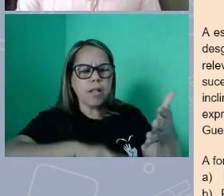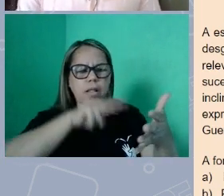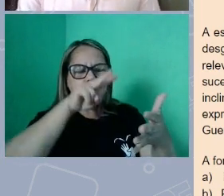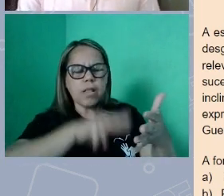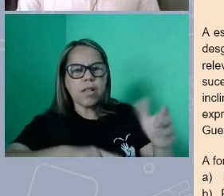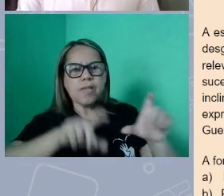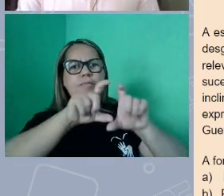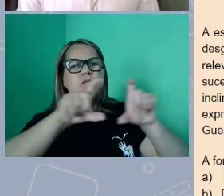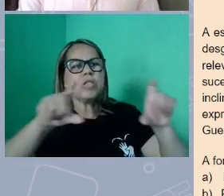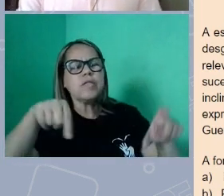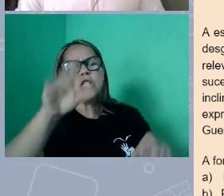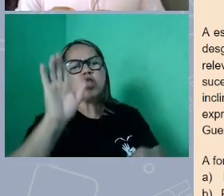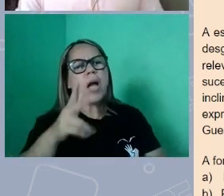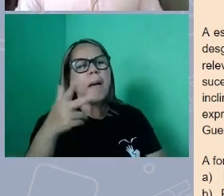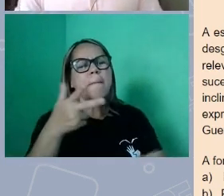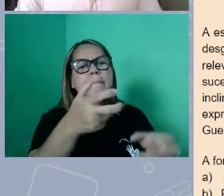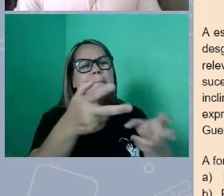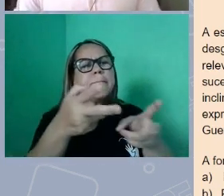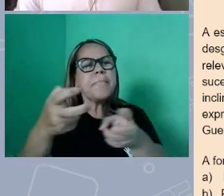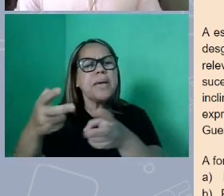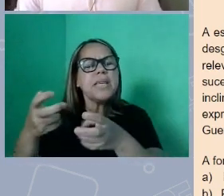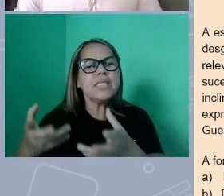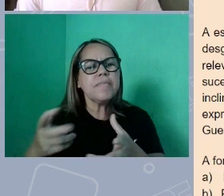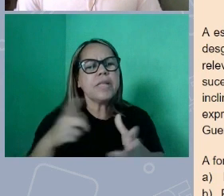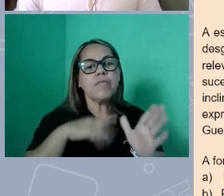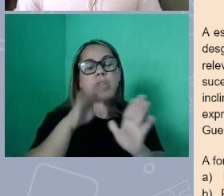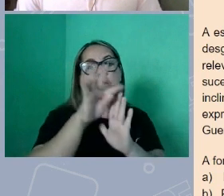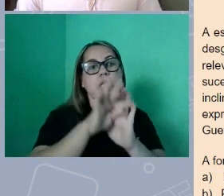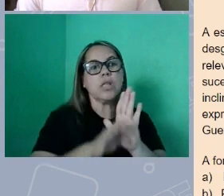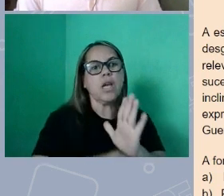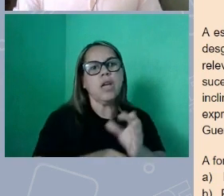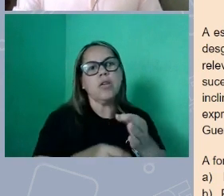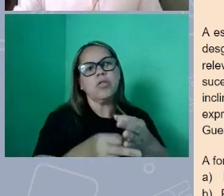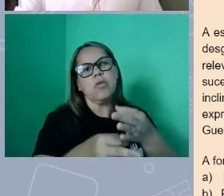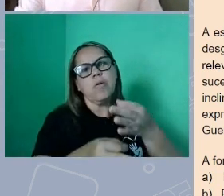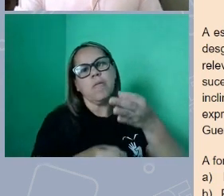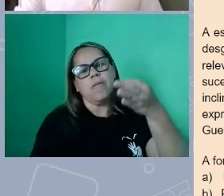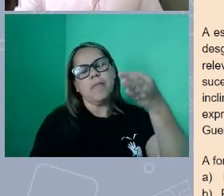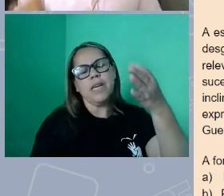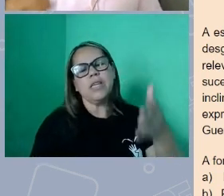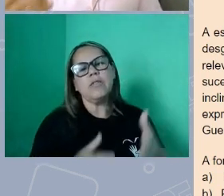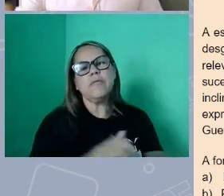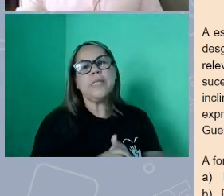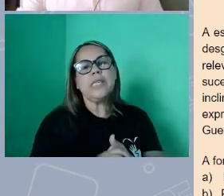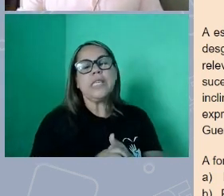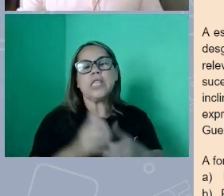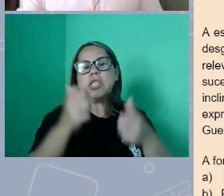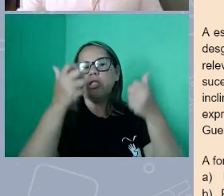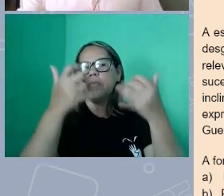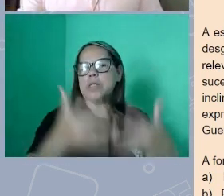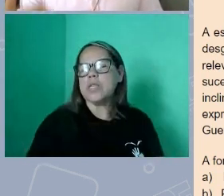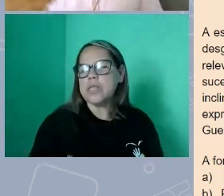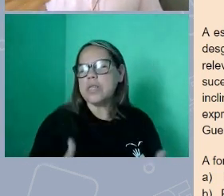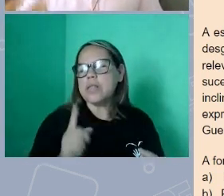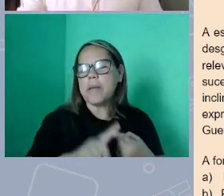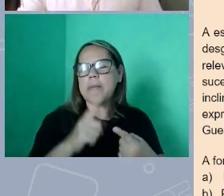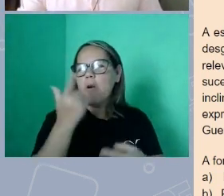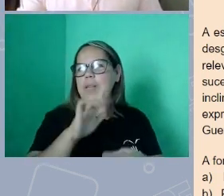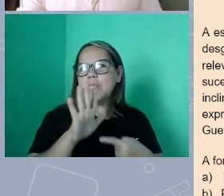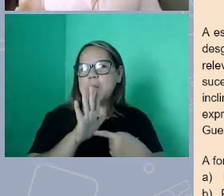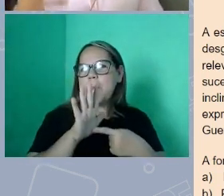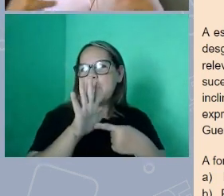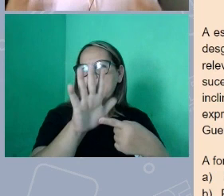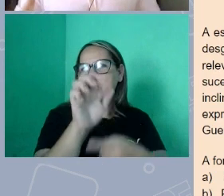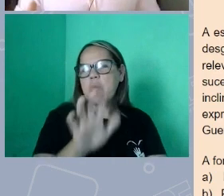você já perceba que essa questão ela te dá um texto mais longo que justifica e também consegue te apresentar uma